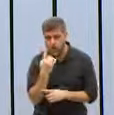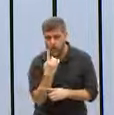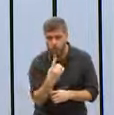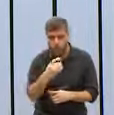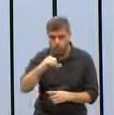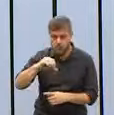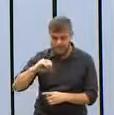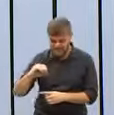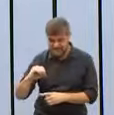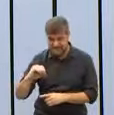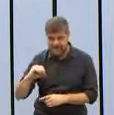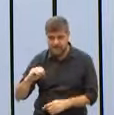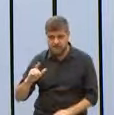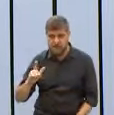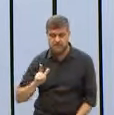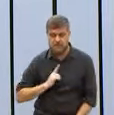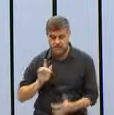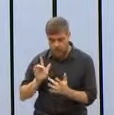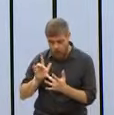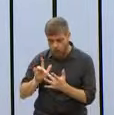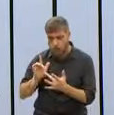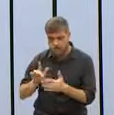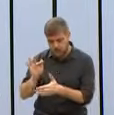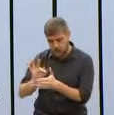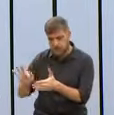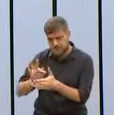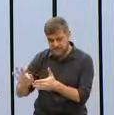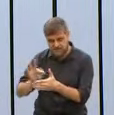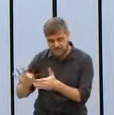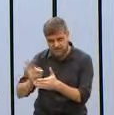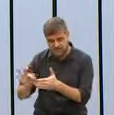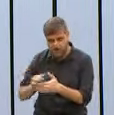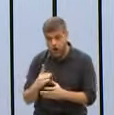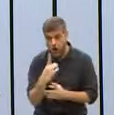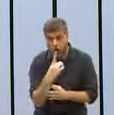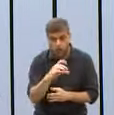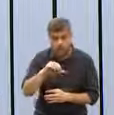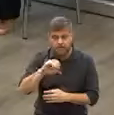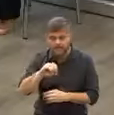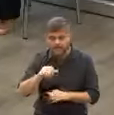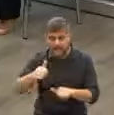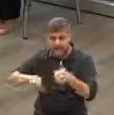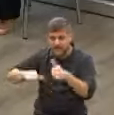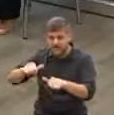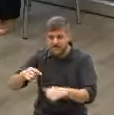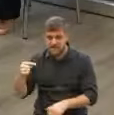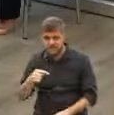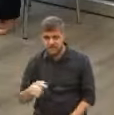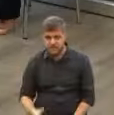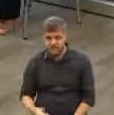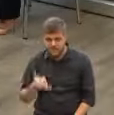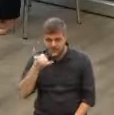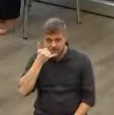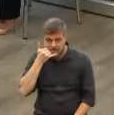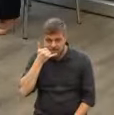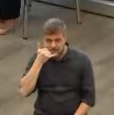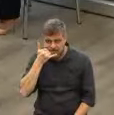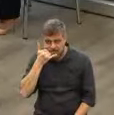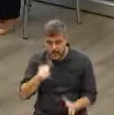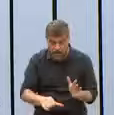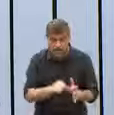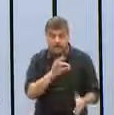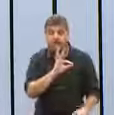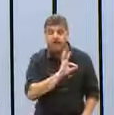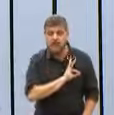190, o Copom vai entrar em contato conosco e aí é a questão da avaliação que eu te falei. A criança Mas liga direto para o Conselho ou primeiro